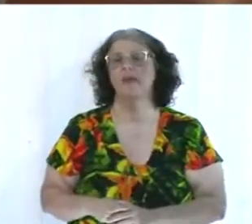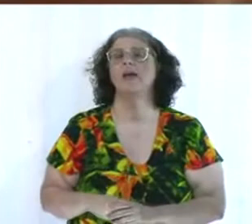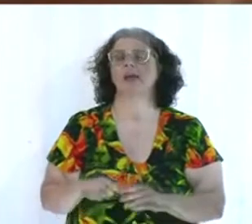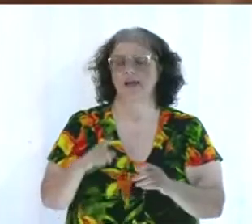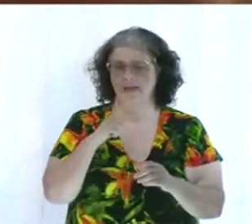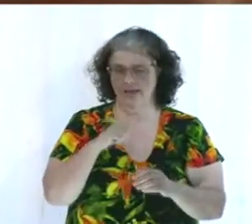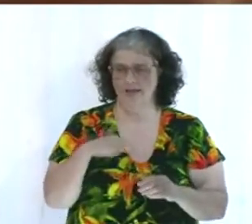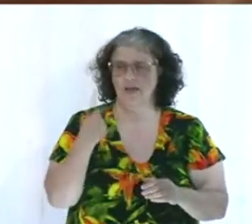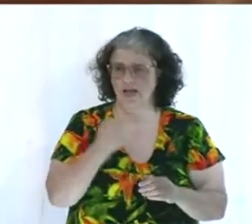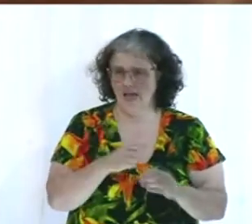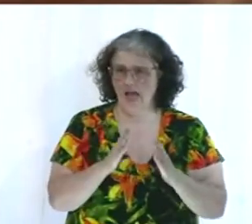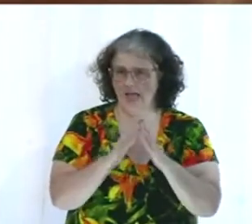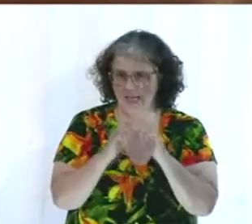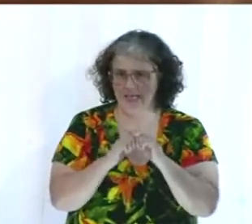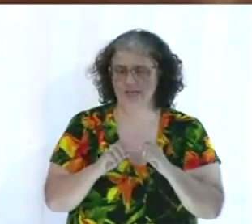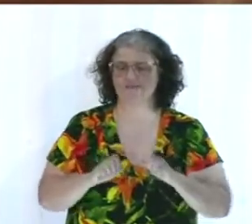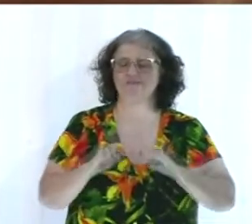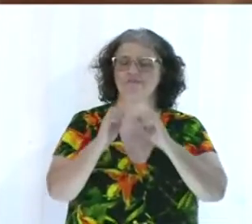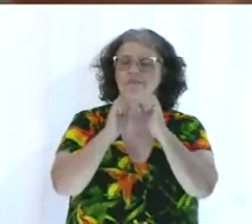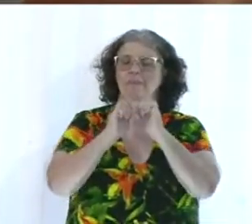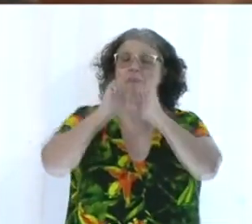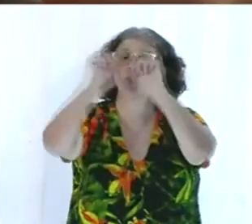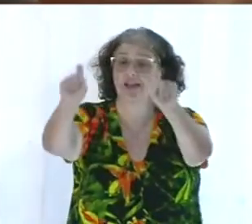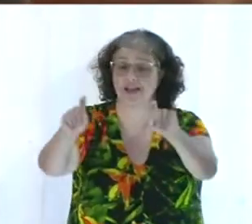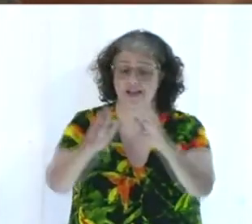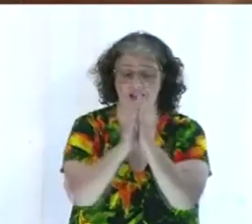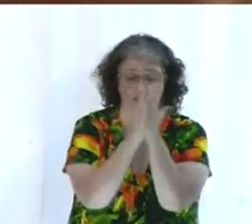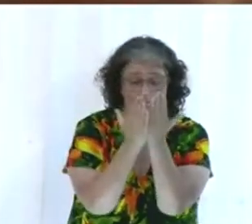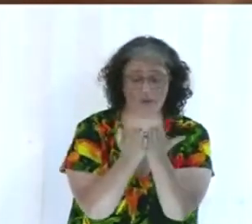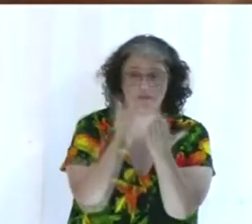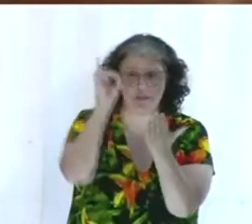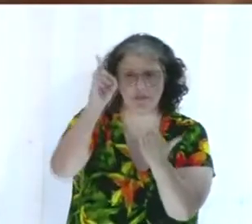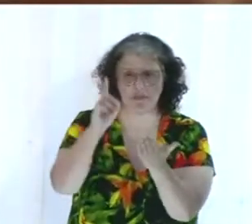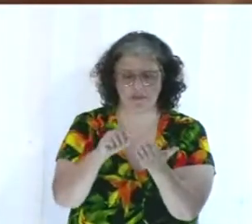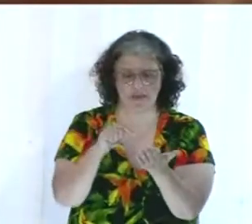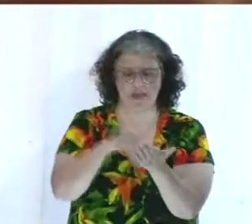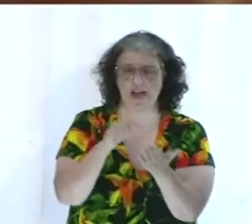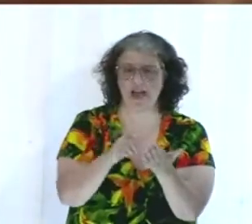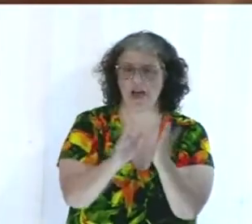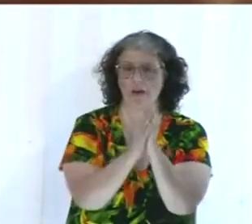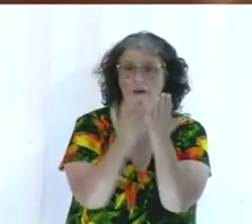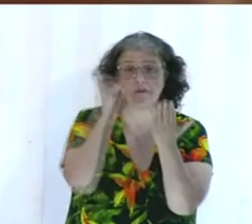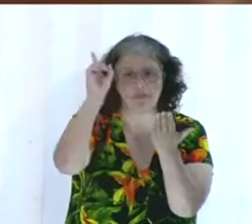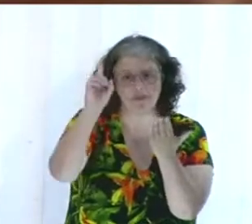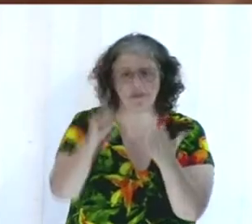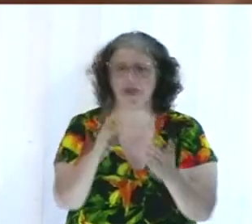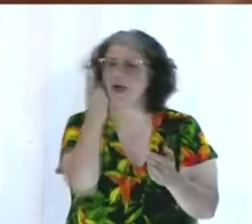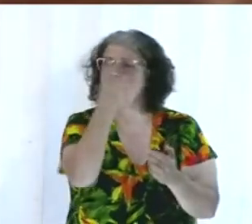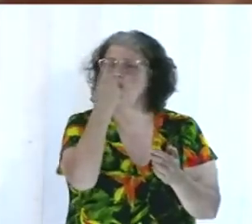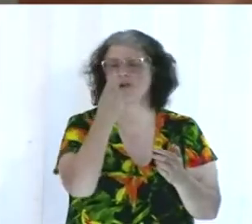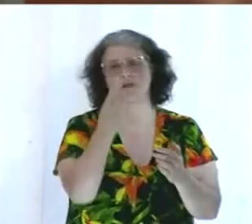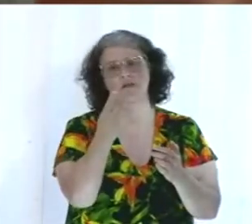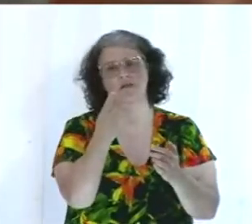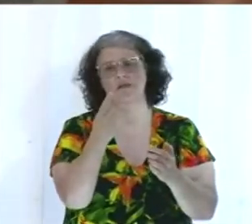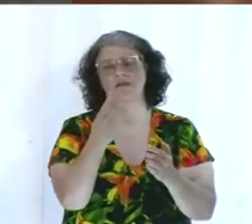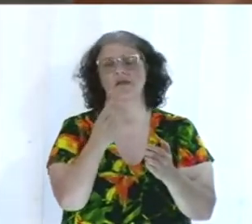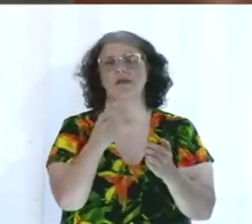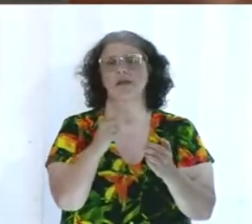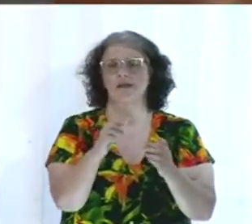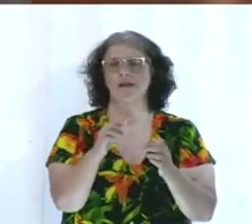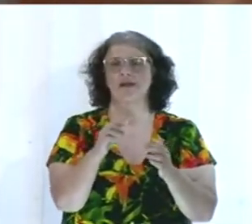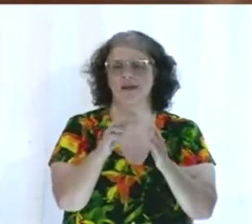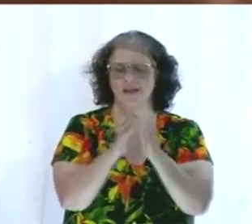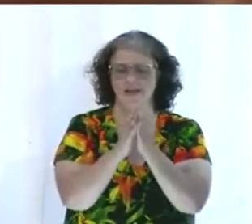palavra, que crê que a palavra de Deus é infalível, que ela é inerrante, que ela é a nossa única regra de fé e prática. A igreja que pratica os